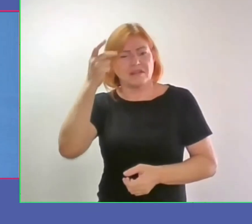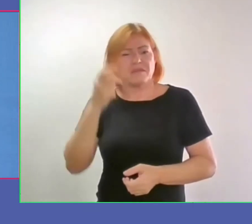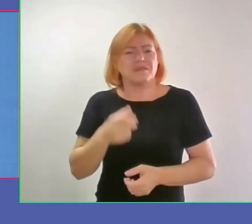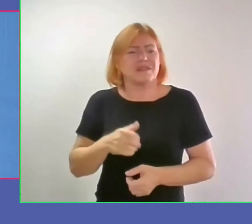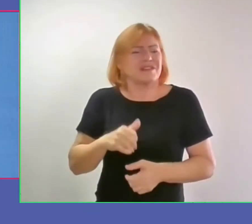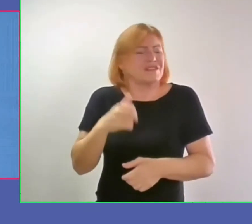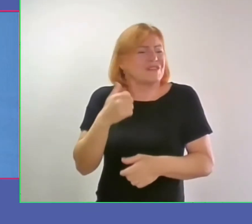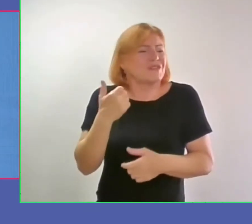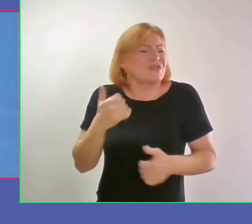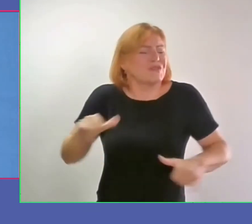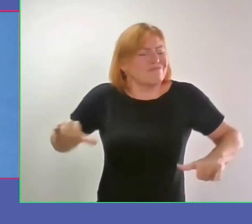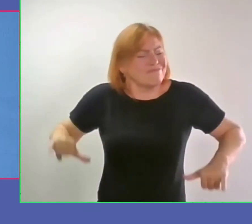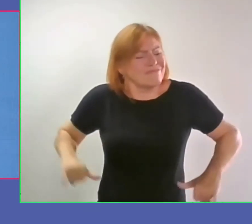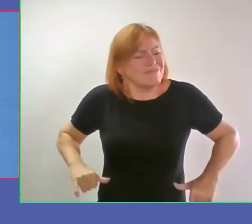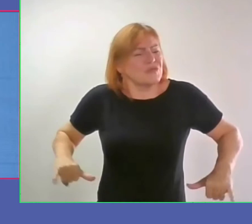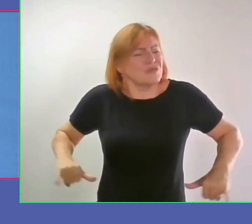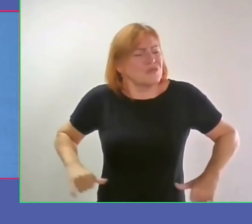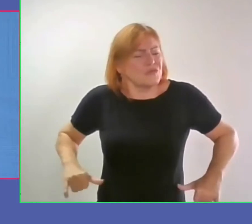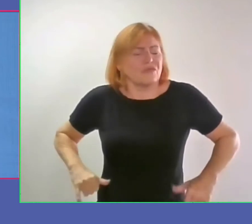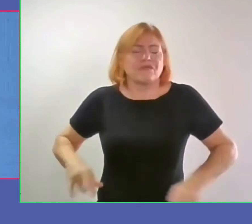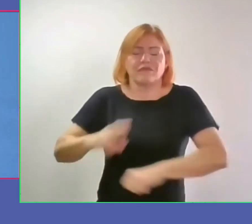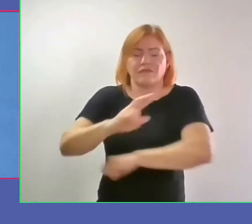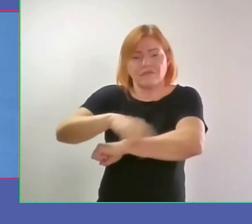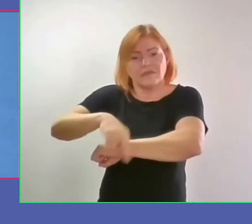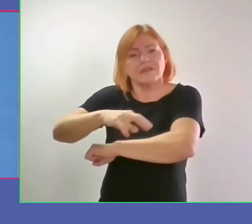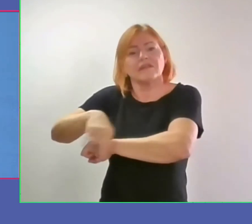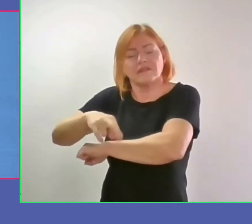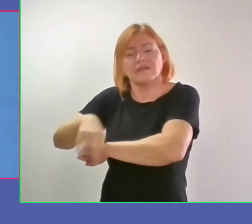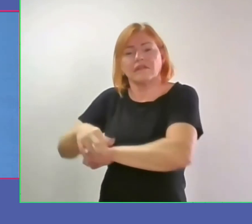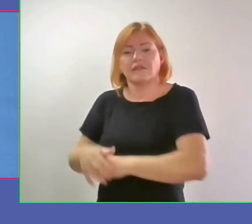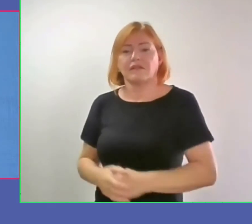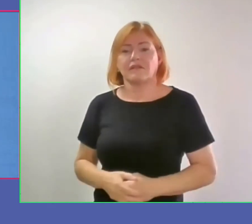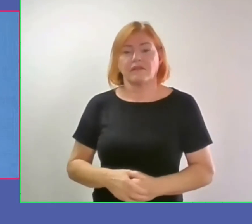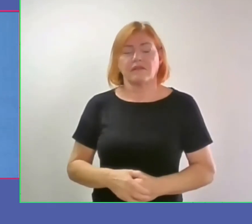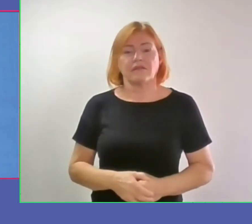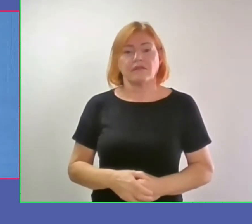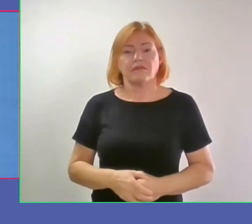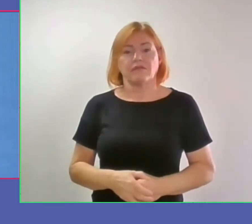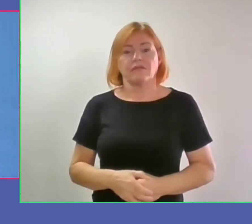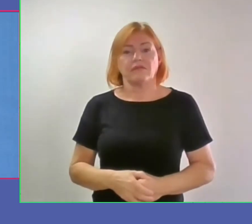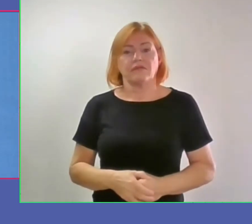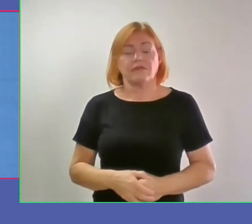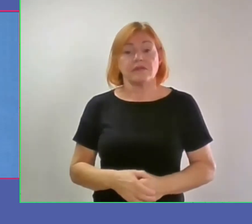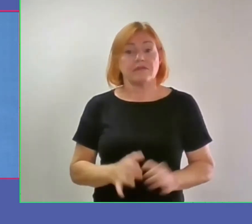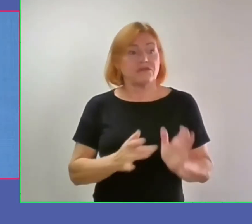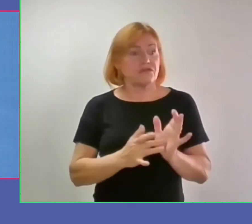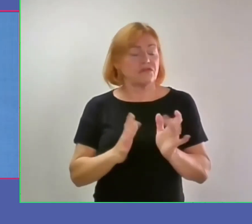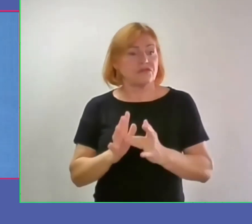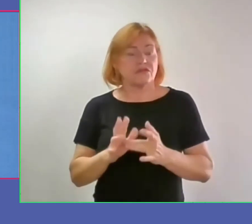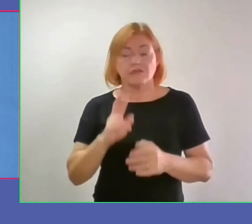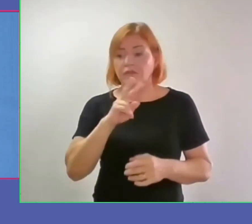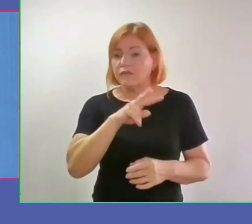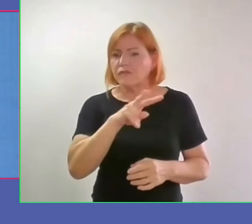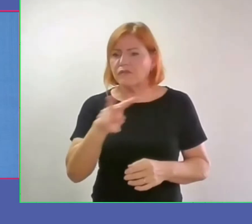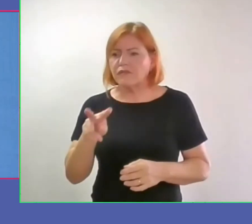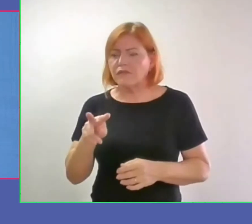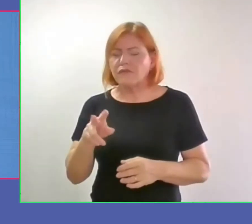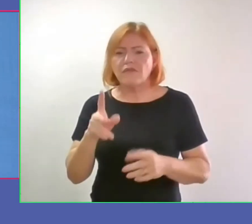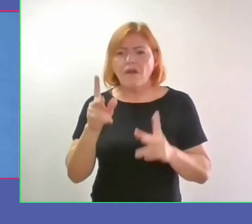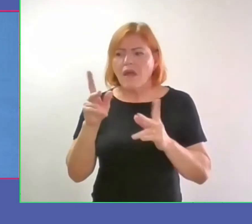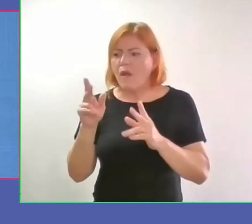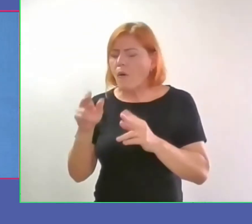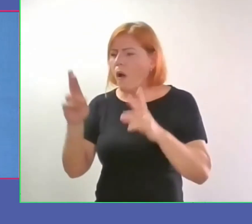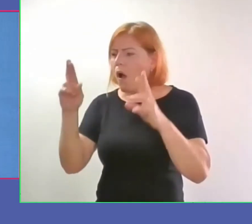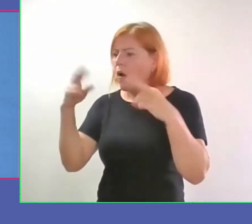disse, ele viu que eles são como ovelhas que não têm pastor, porque todas